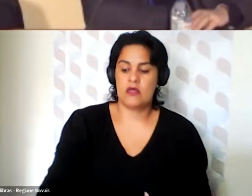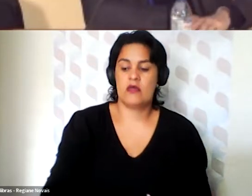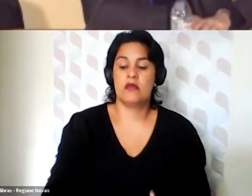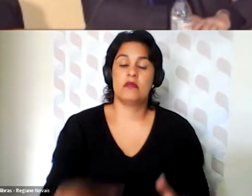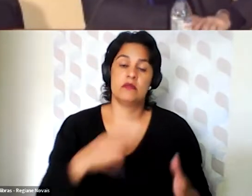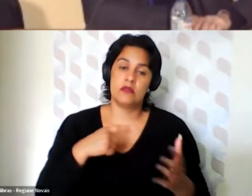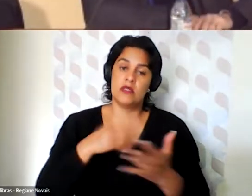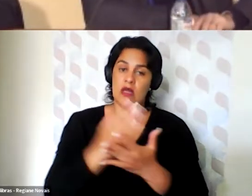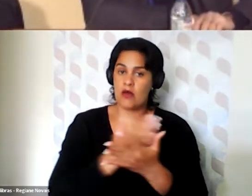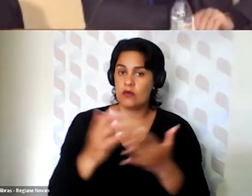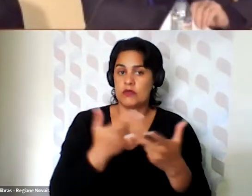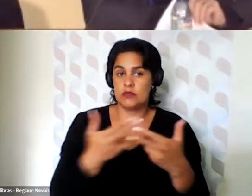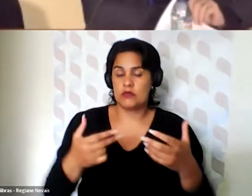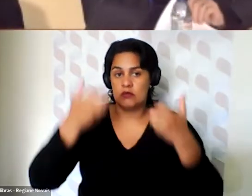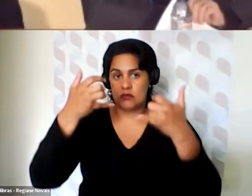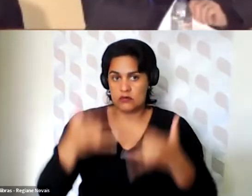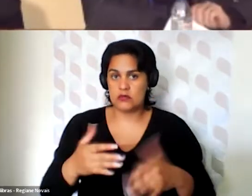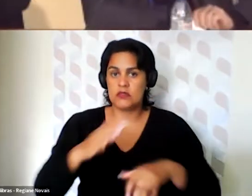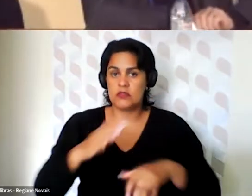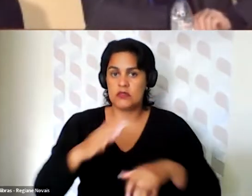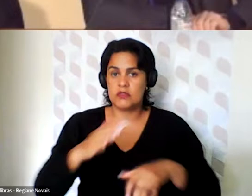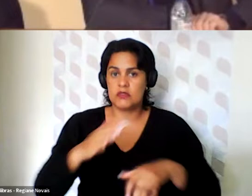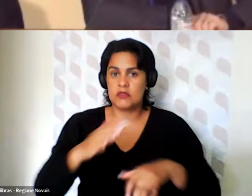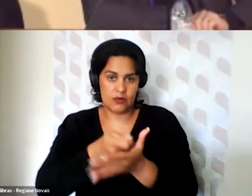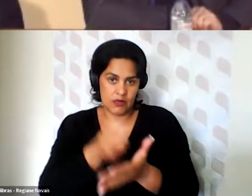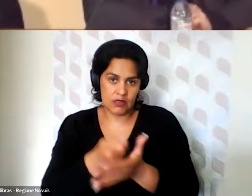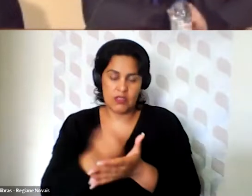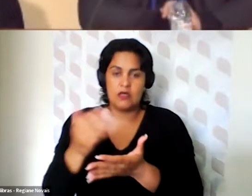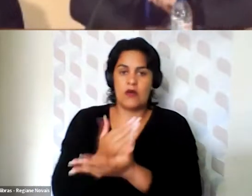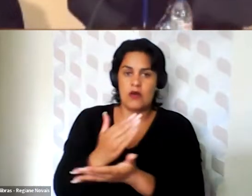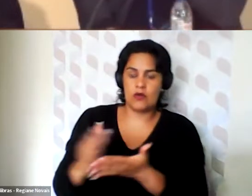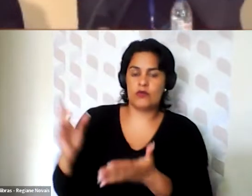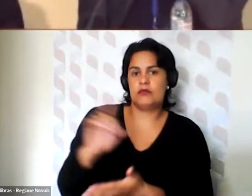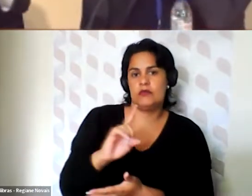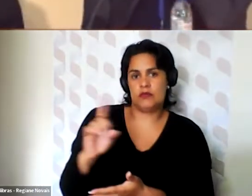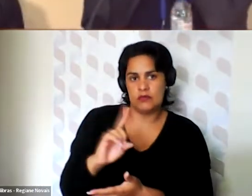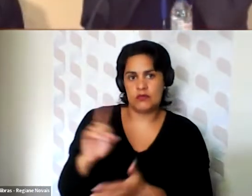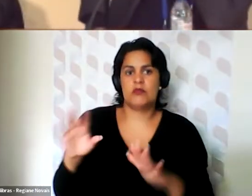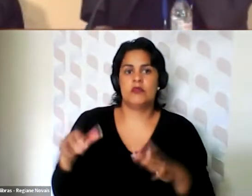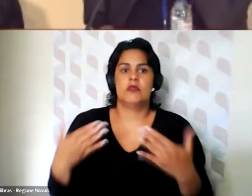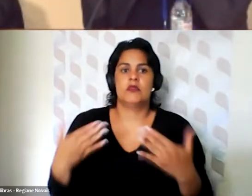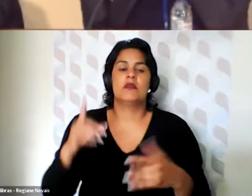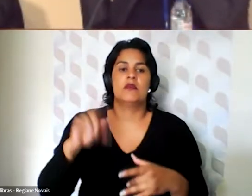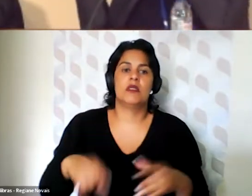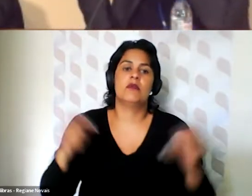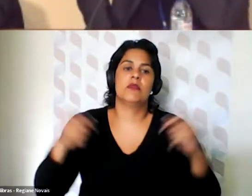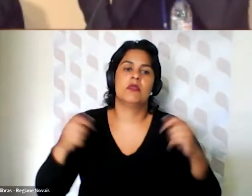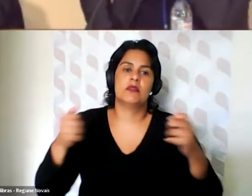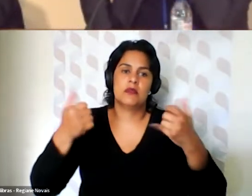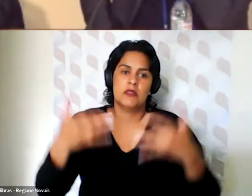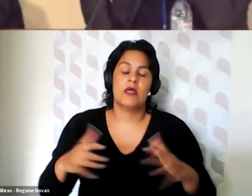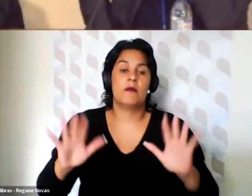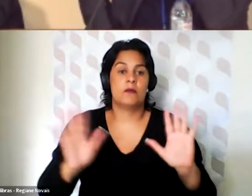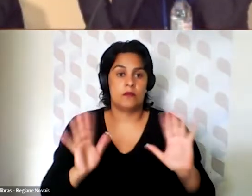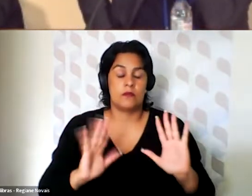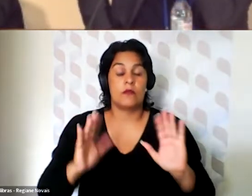muito, porque assim, vamos procurar ajudar, vamos tentar fazer, são cláusulas de melhores esforços,